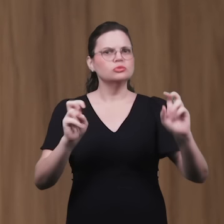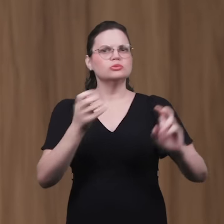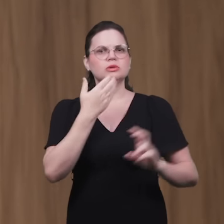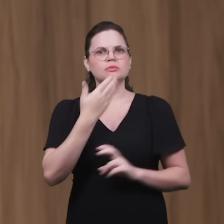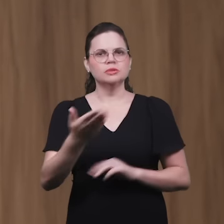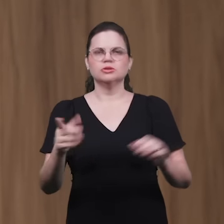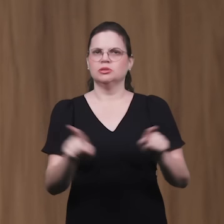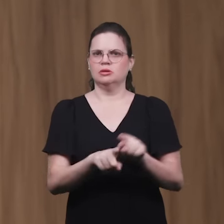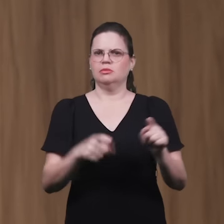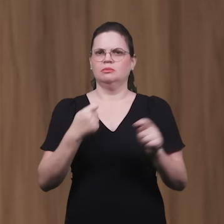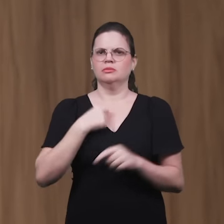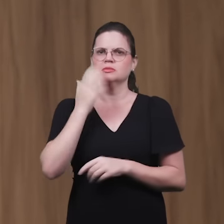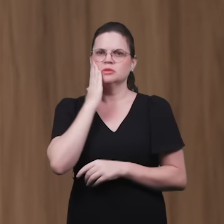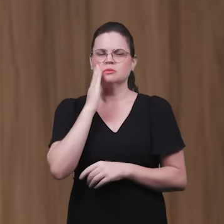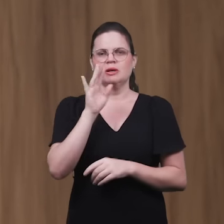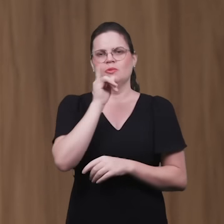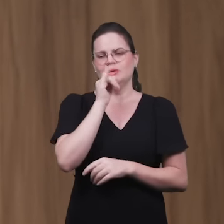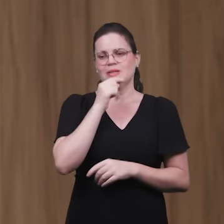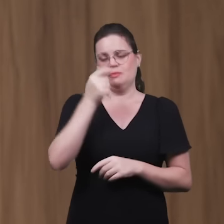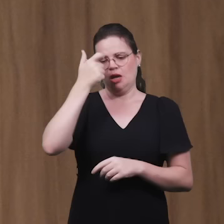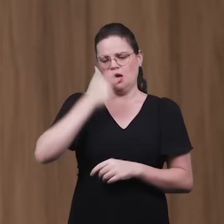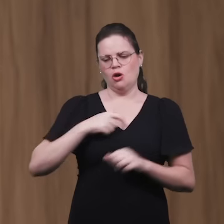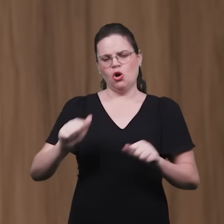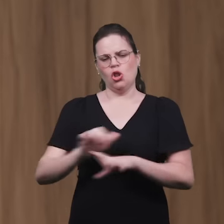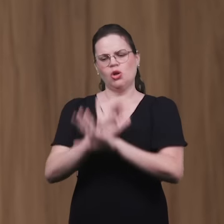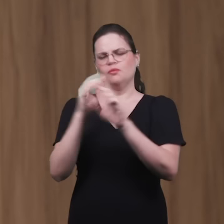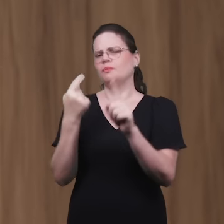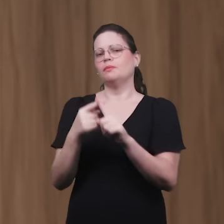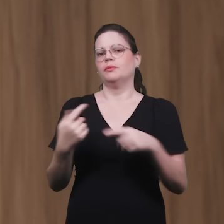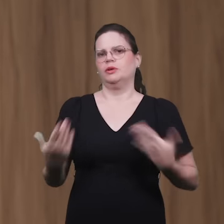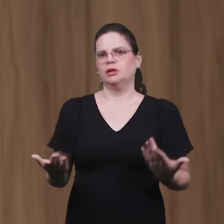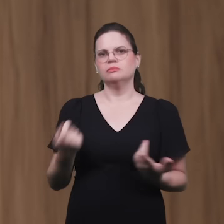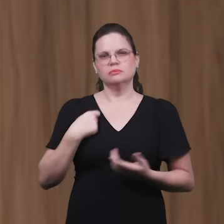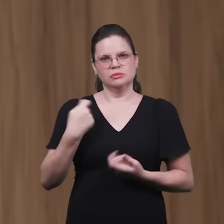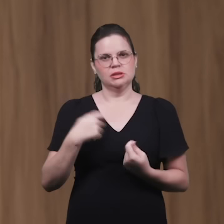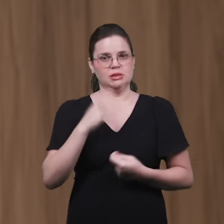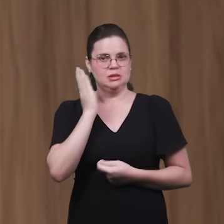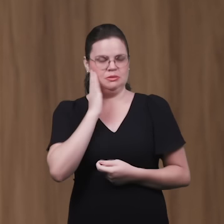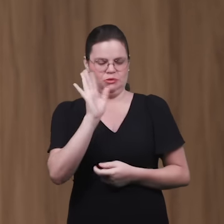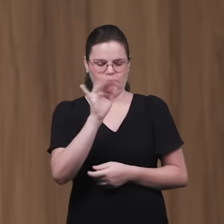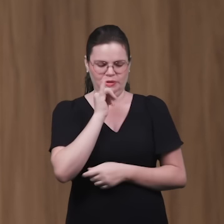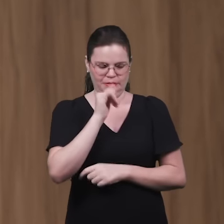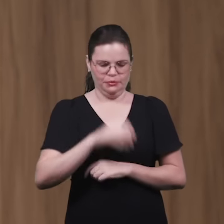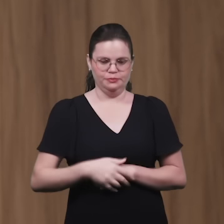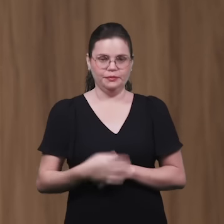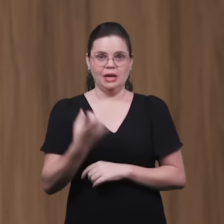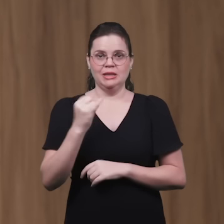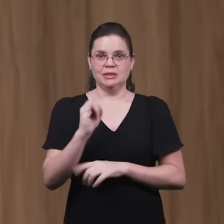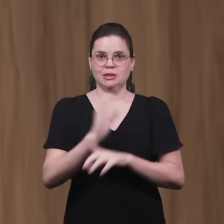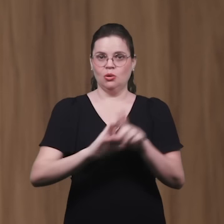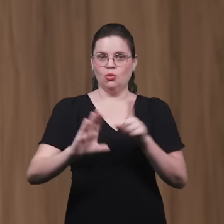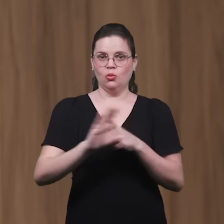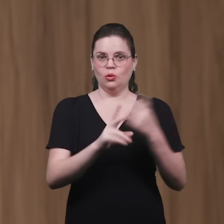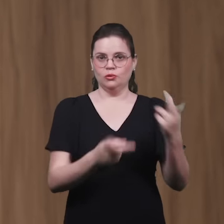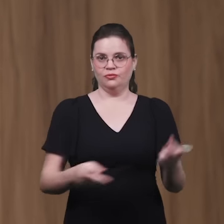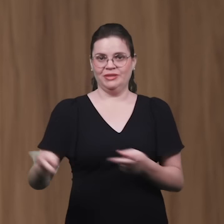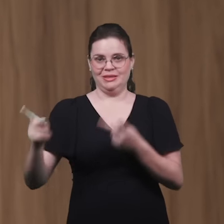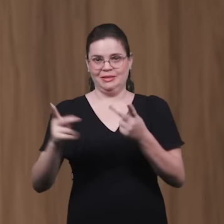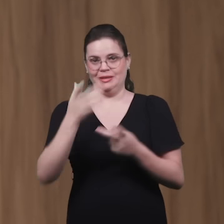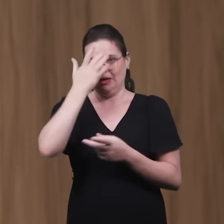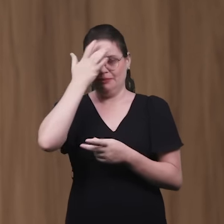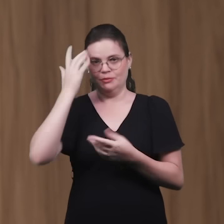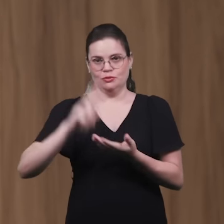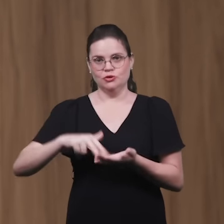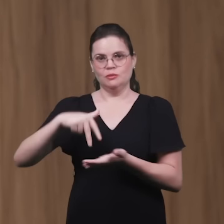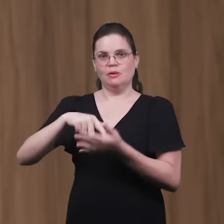pedido, ou o motivo da glorificação. Por quê? Porque, por exemplo, você pega um culto com visitantes, pega uma pessoa que vai fazer